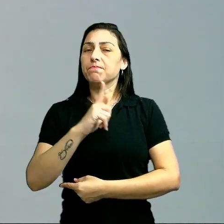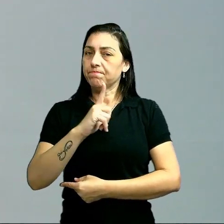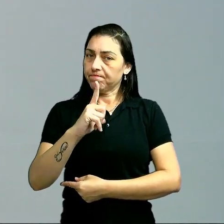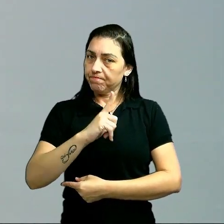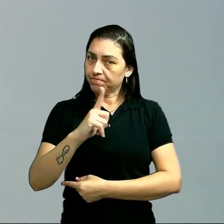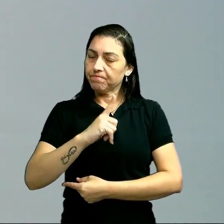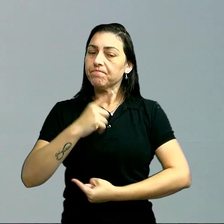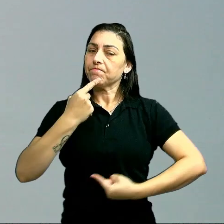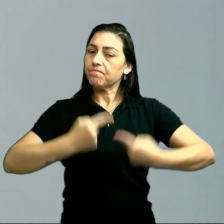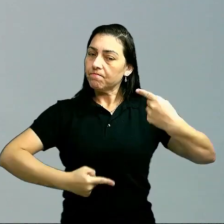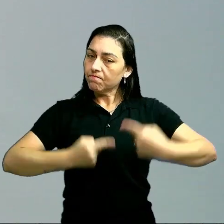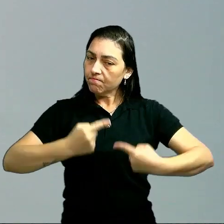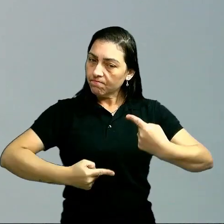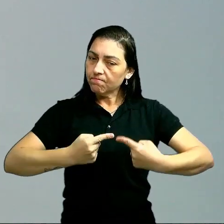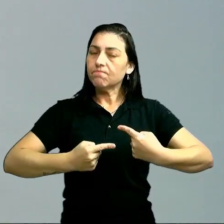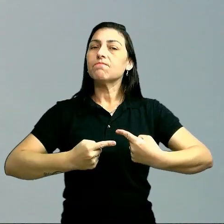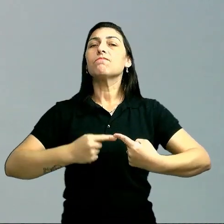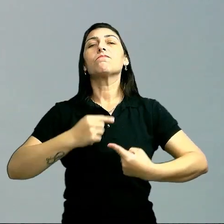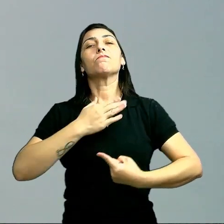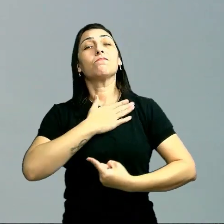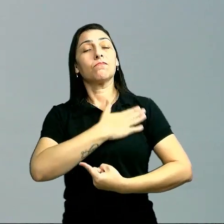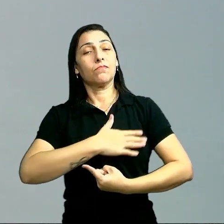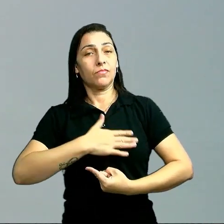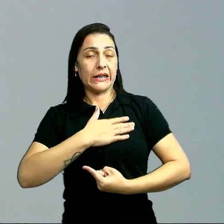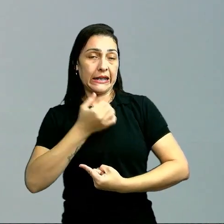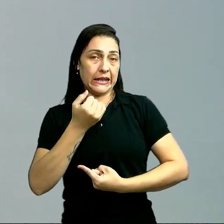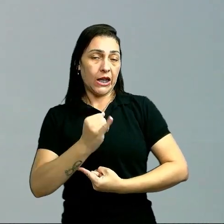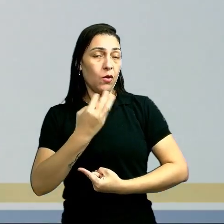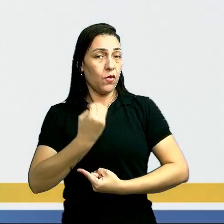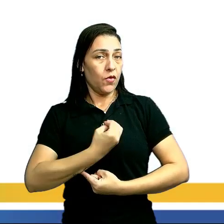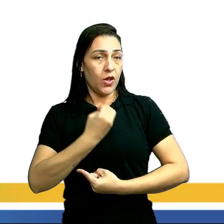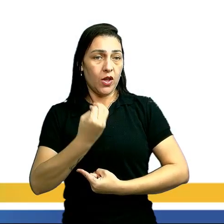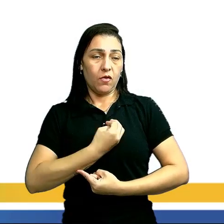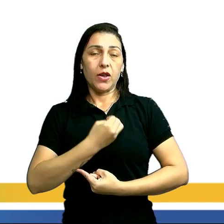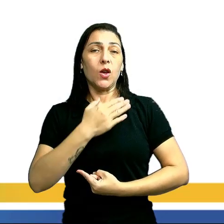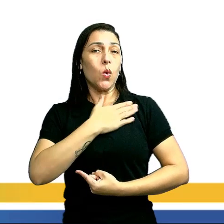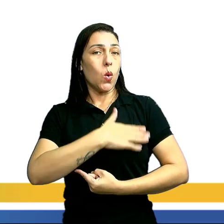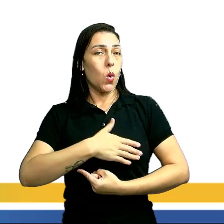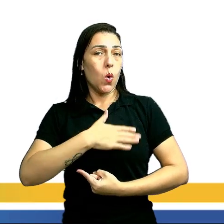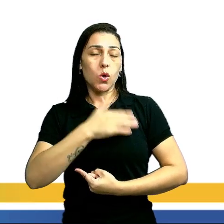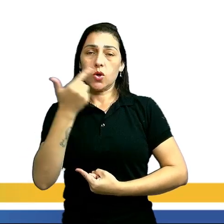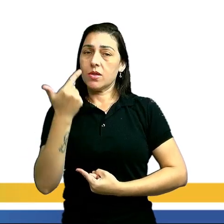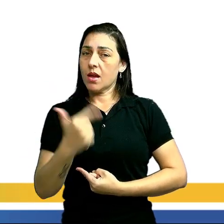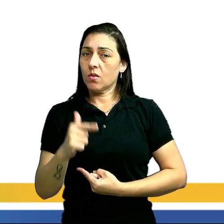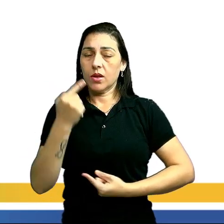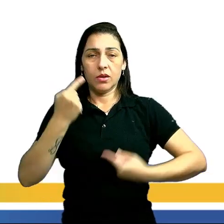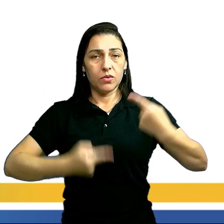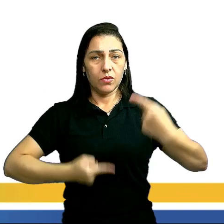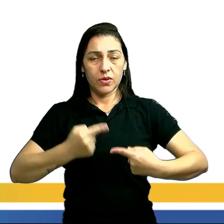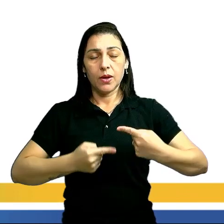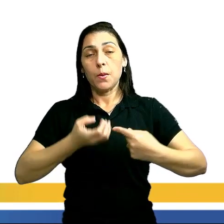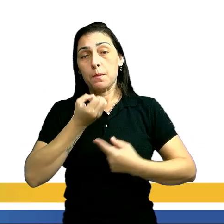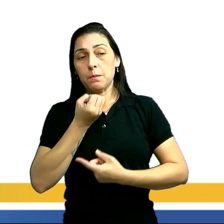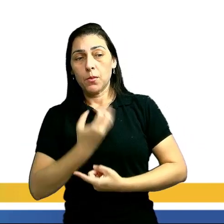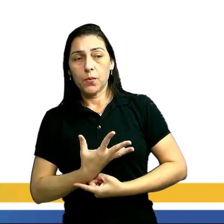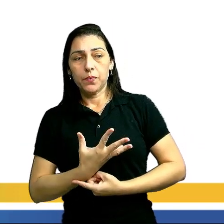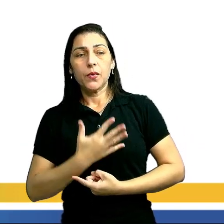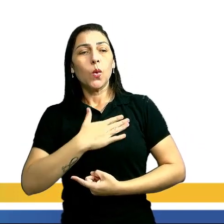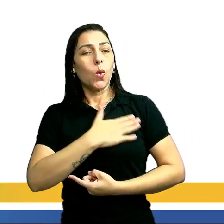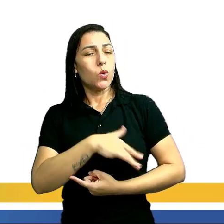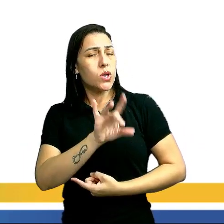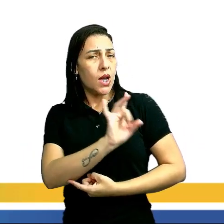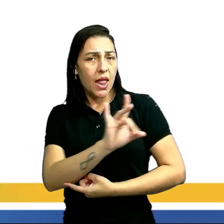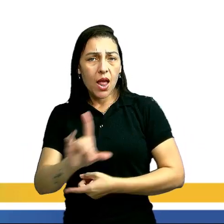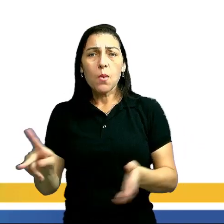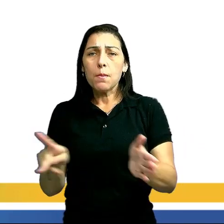uma discussão sobre o gosto, mesmo que a gente viva dizendo que gosto não se discute. Bom, gosto cada